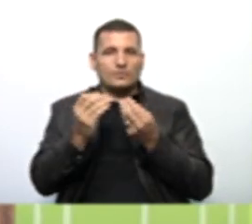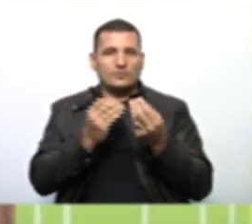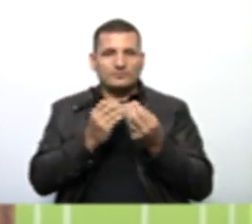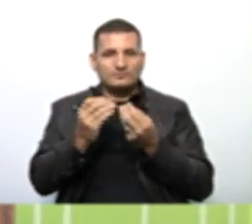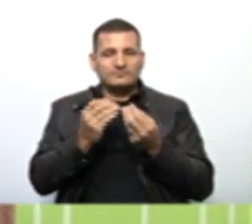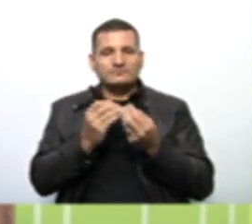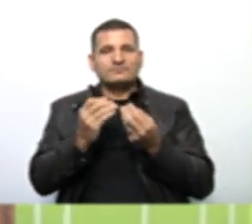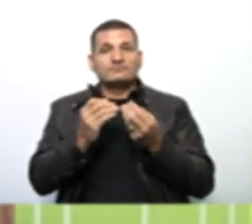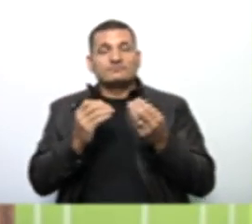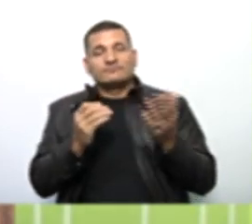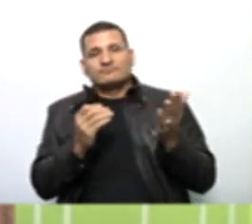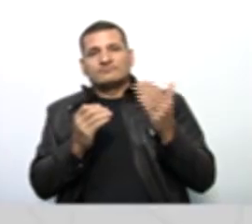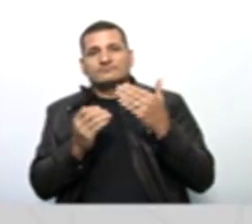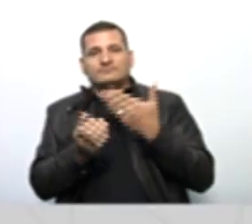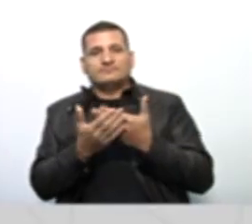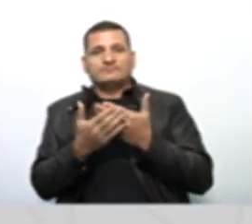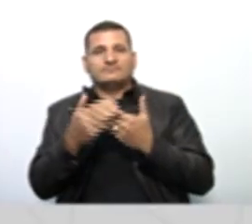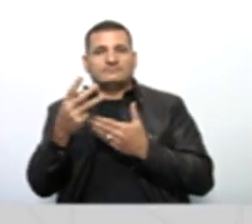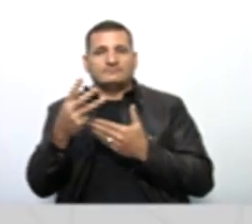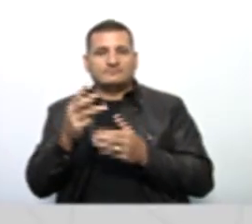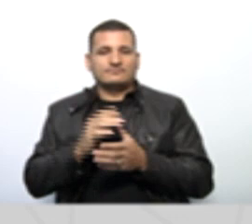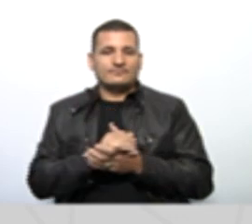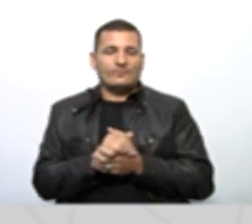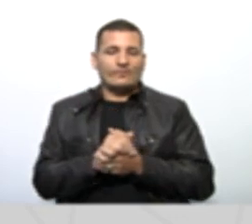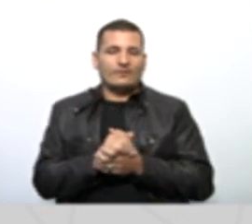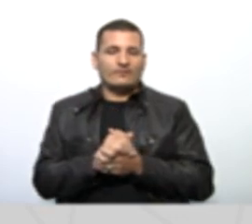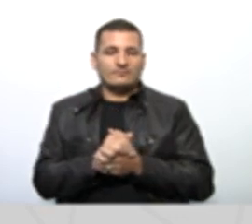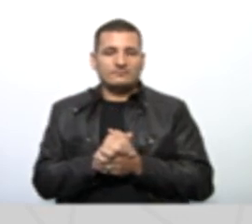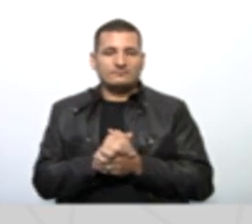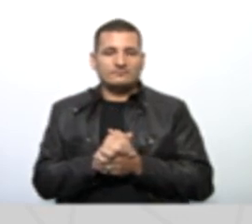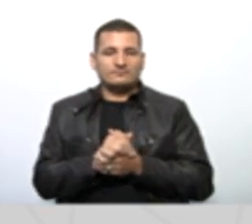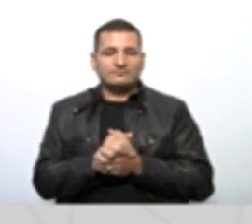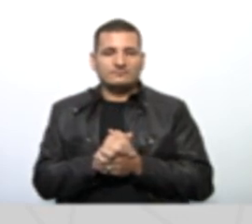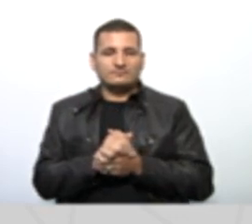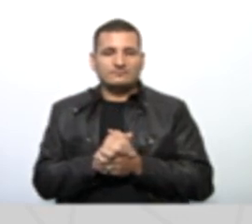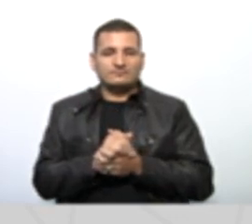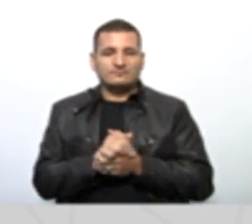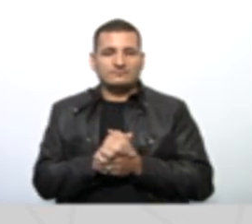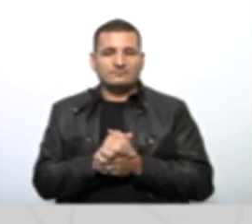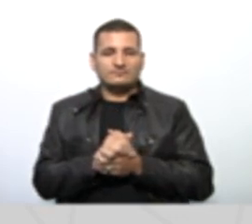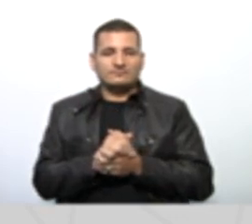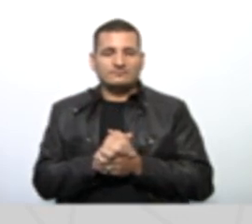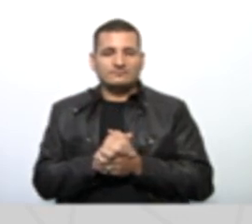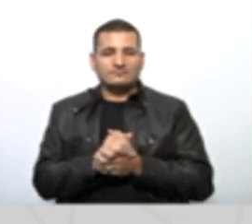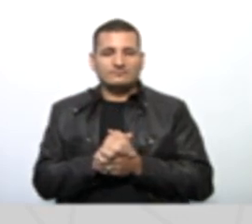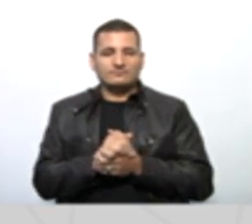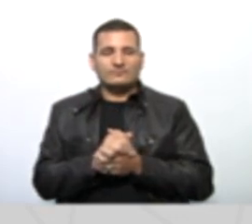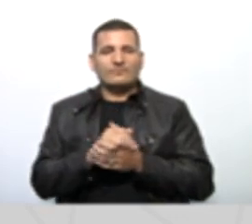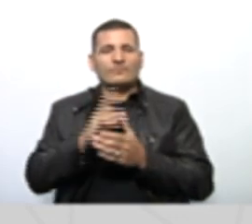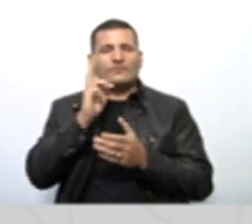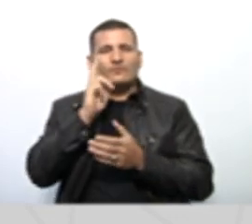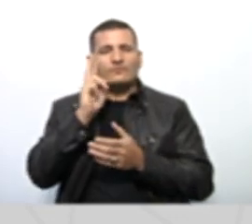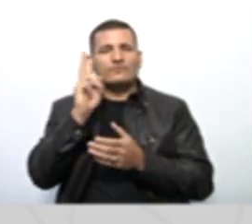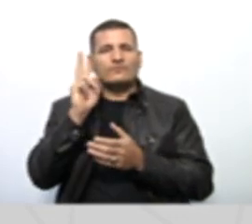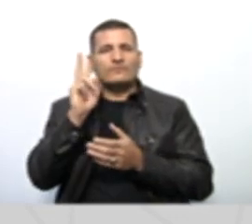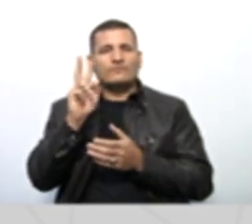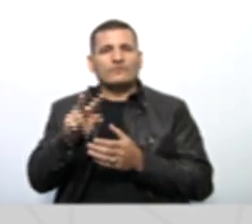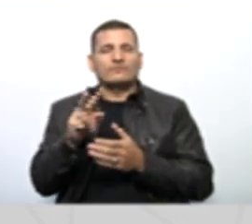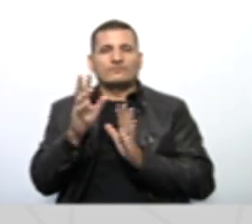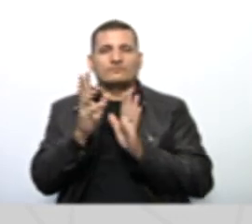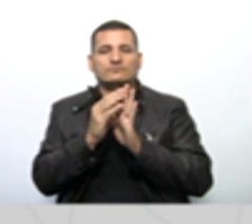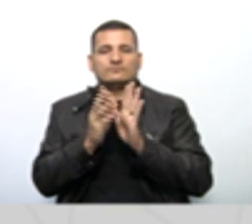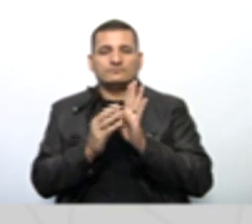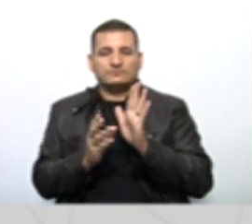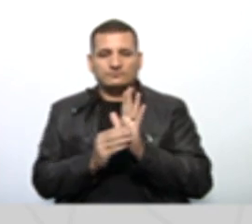nossa aula 3 no nosso slides vinho certo estamos aqui pessoal vamos ver aqui o nosso conteúdo né